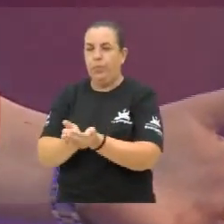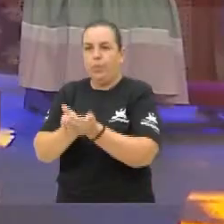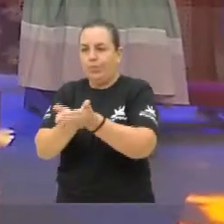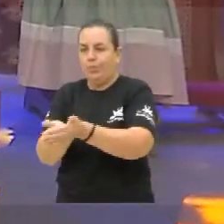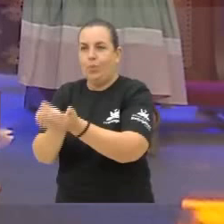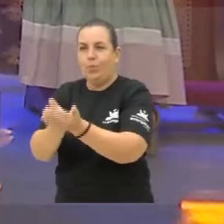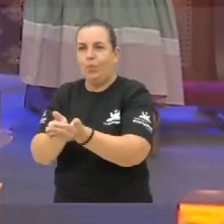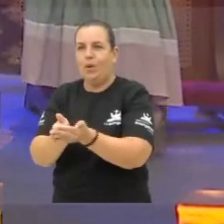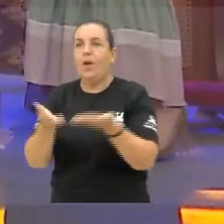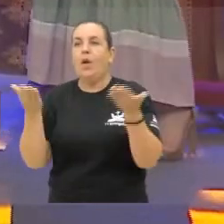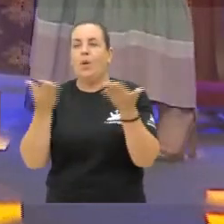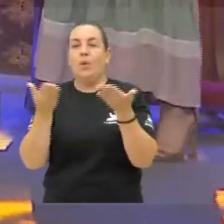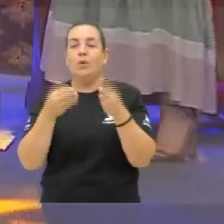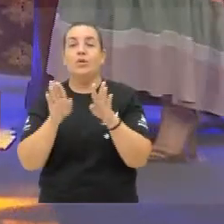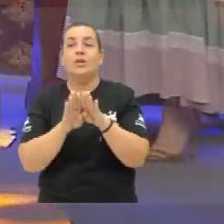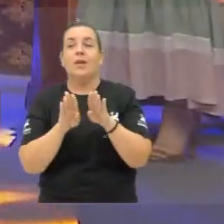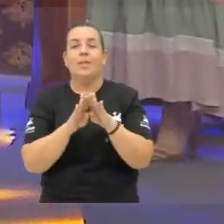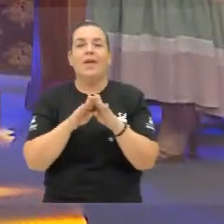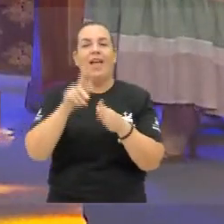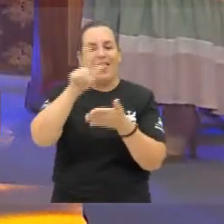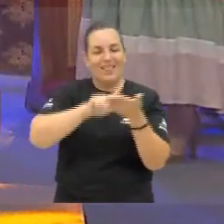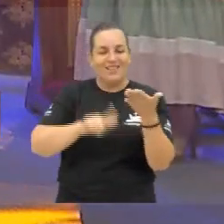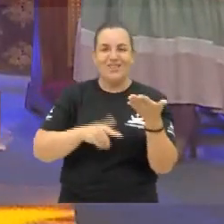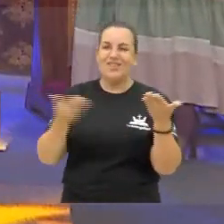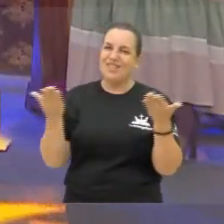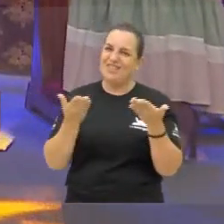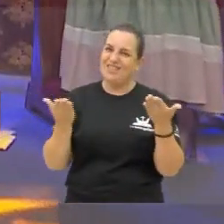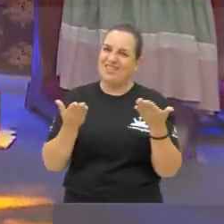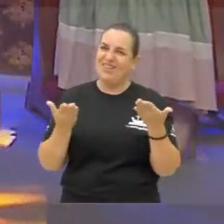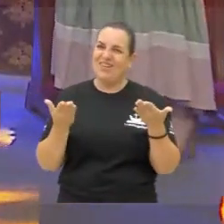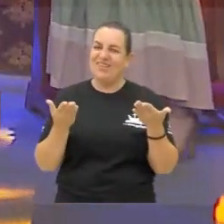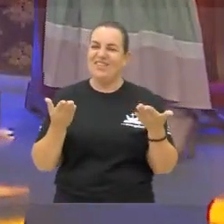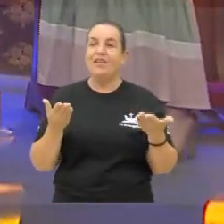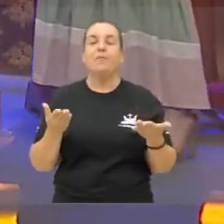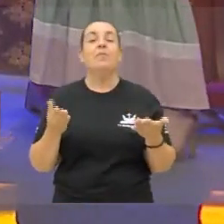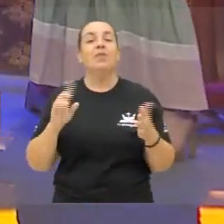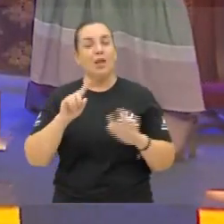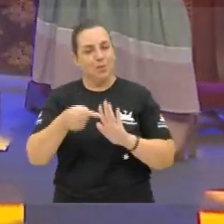E hoje, a liturgia de hoje, todinha.